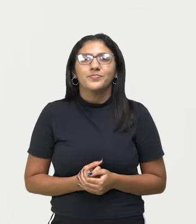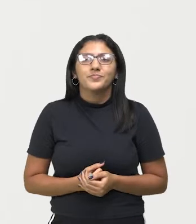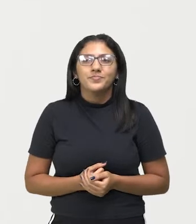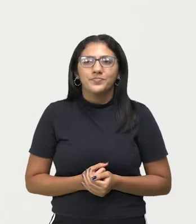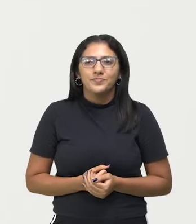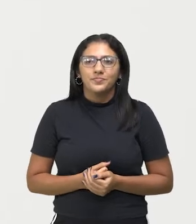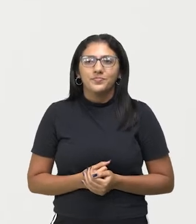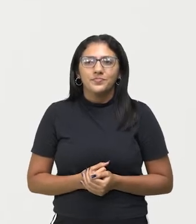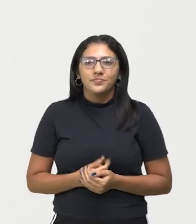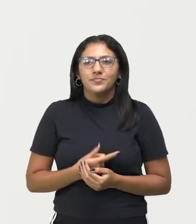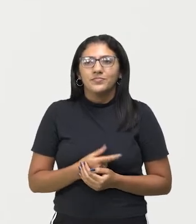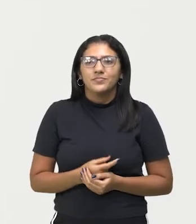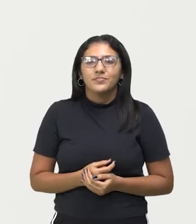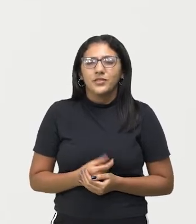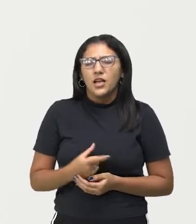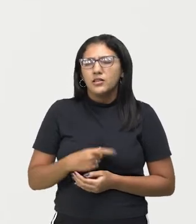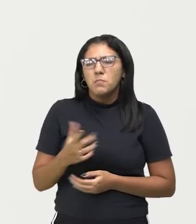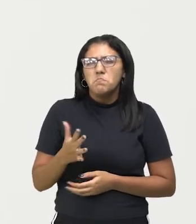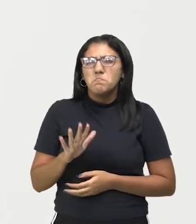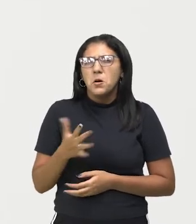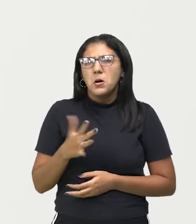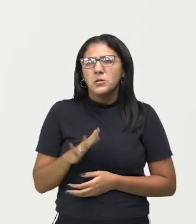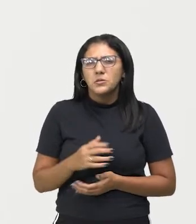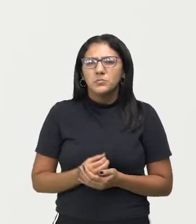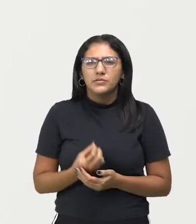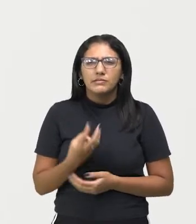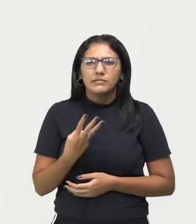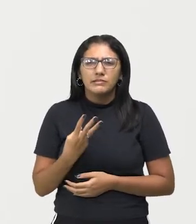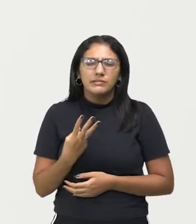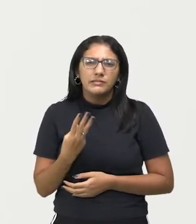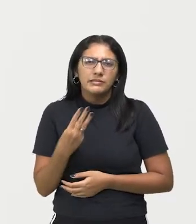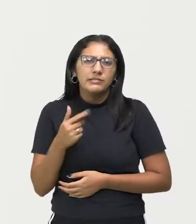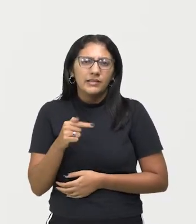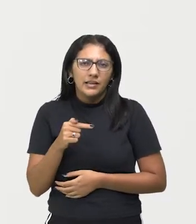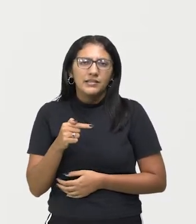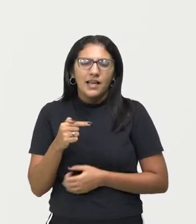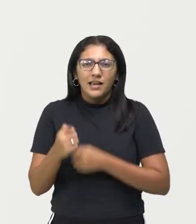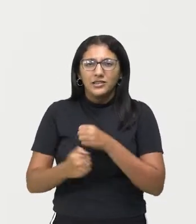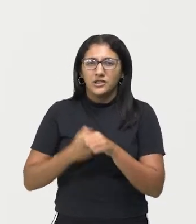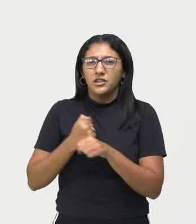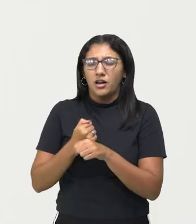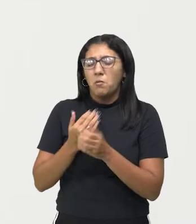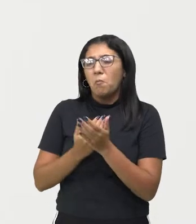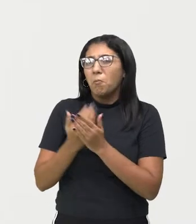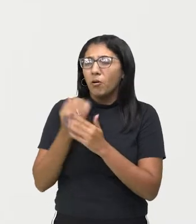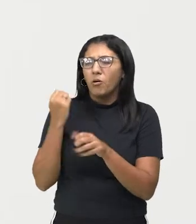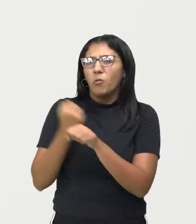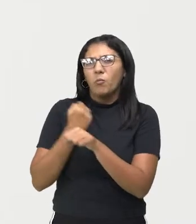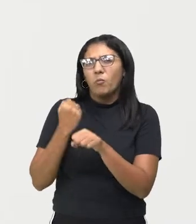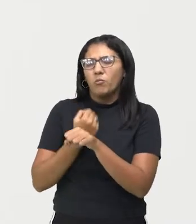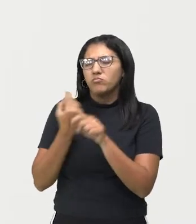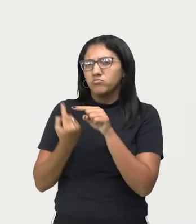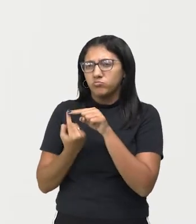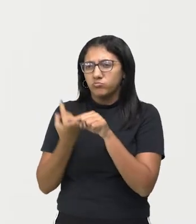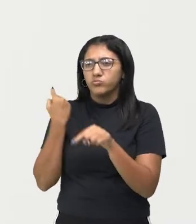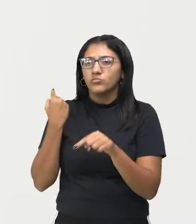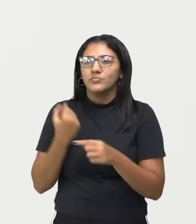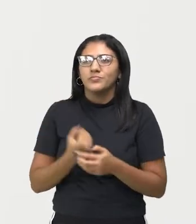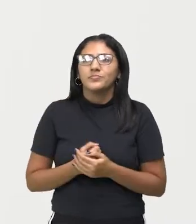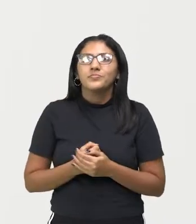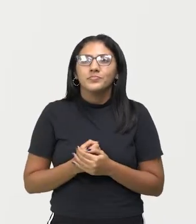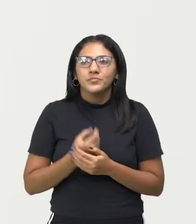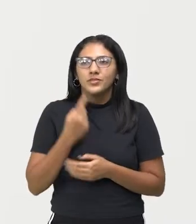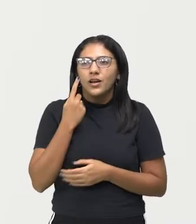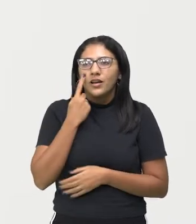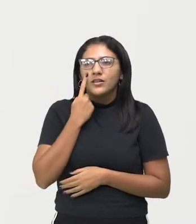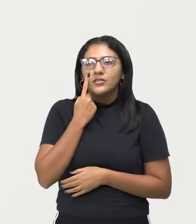Então, possui aí mais ou menos 37 anos desde o início da sua construção. Tá? Tanto é que bem aqui a gente